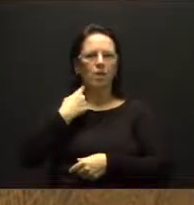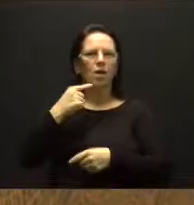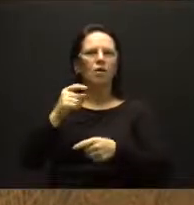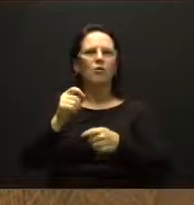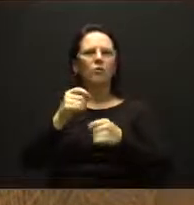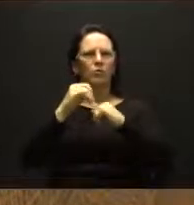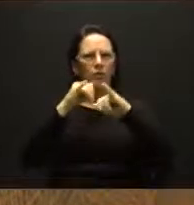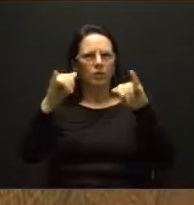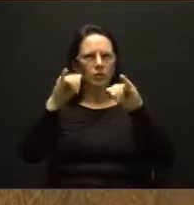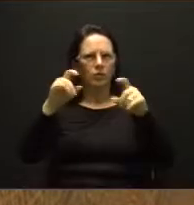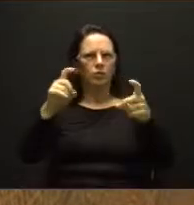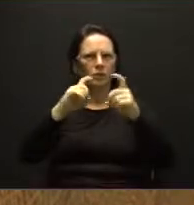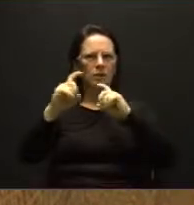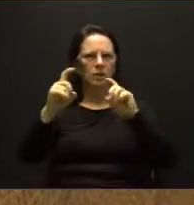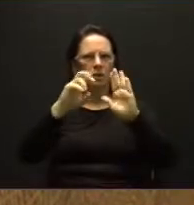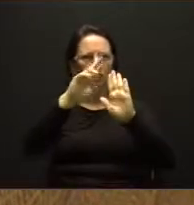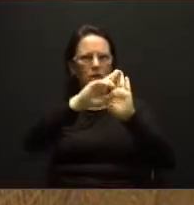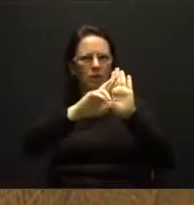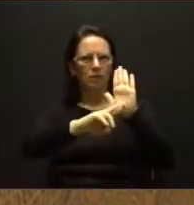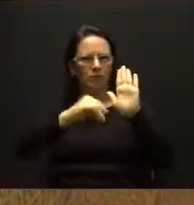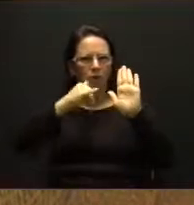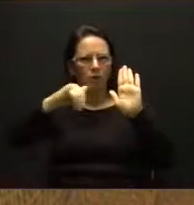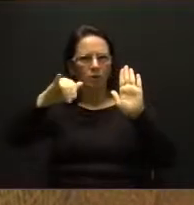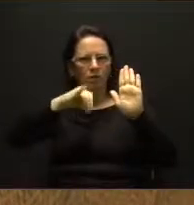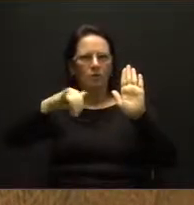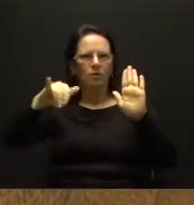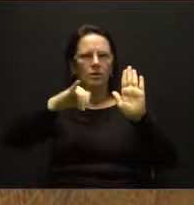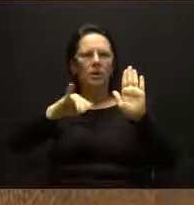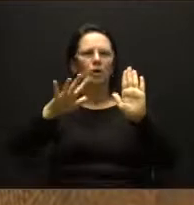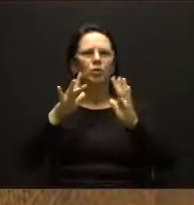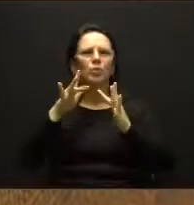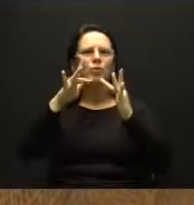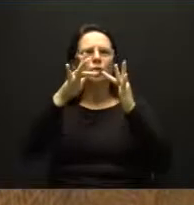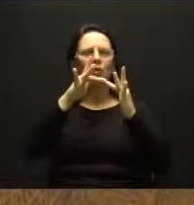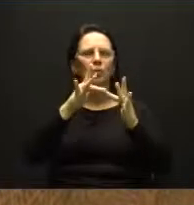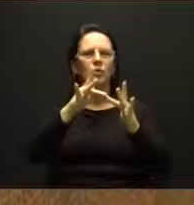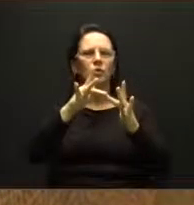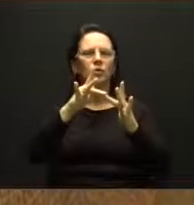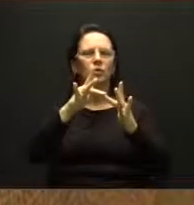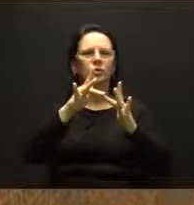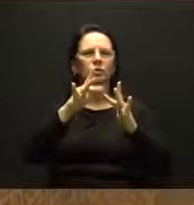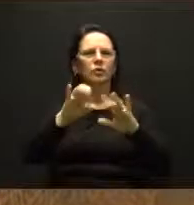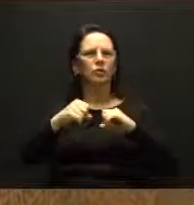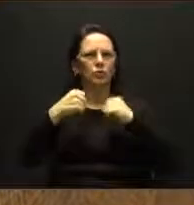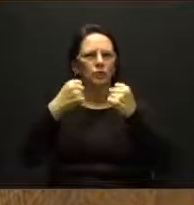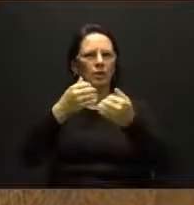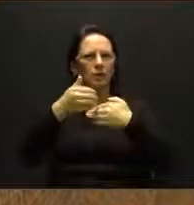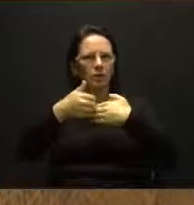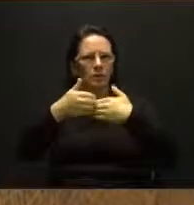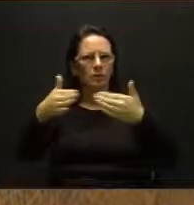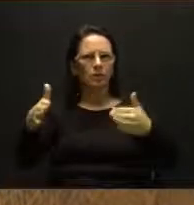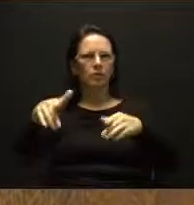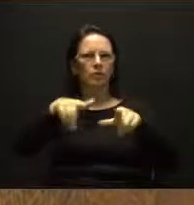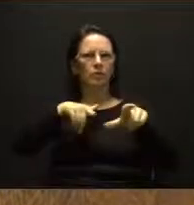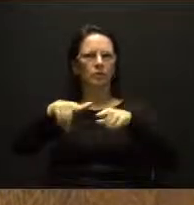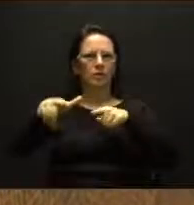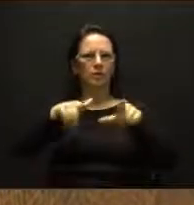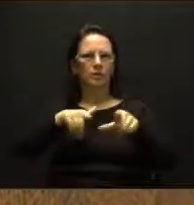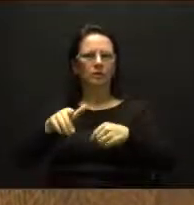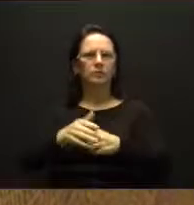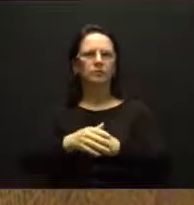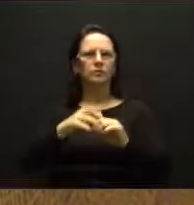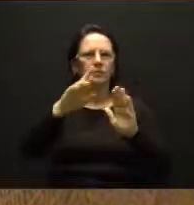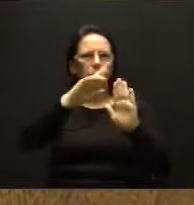apresentará requerimento em plenário com o objetivo de reativar a frente de trabalho o referido